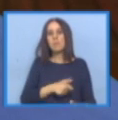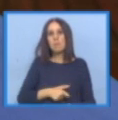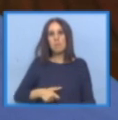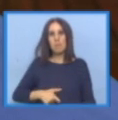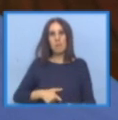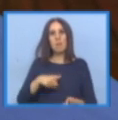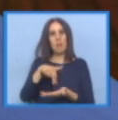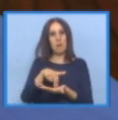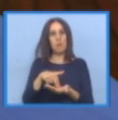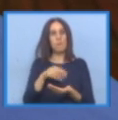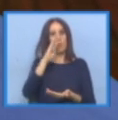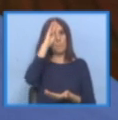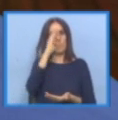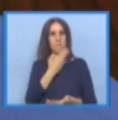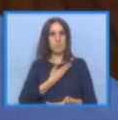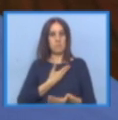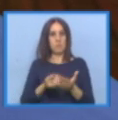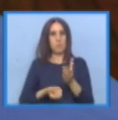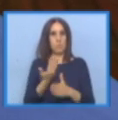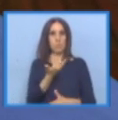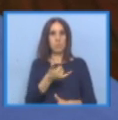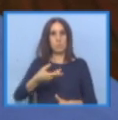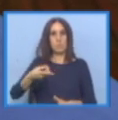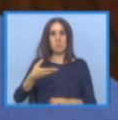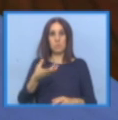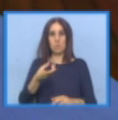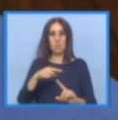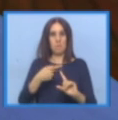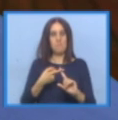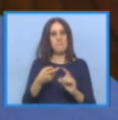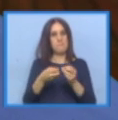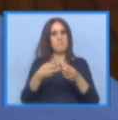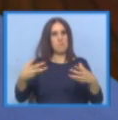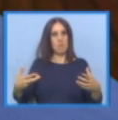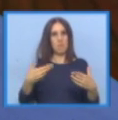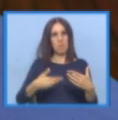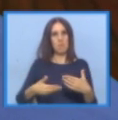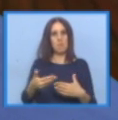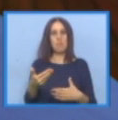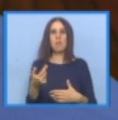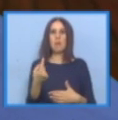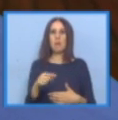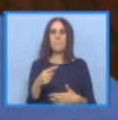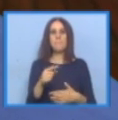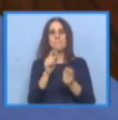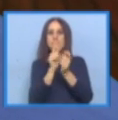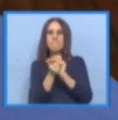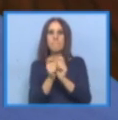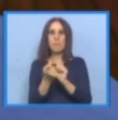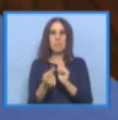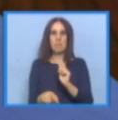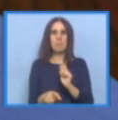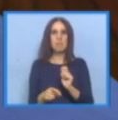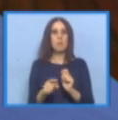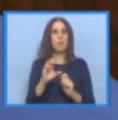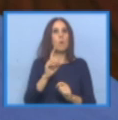eleitores criados pelo Papa Francisco. Em 2019 essa tendência vai aumentar. Portanto, há uma reconfiguração do que